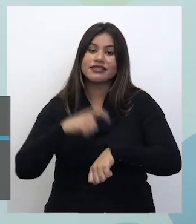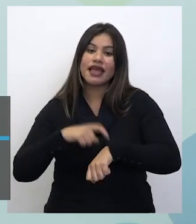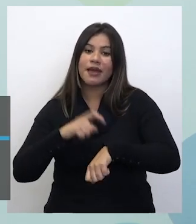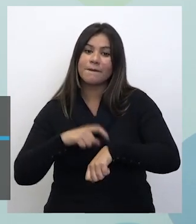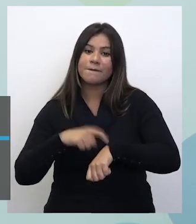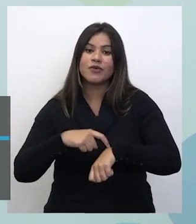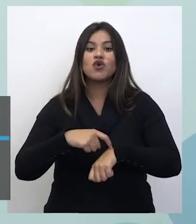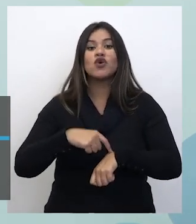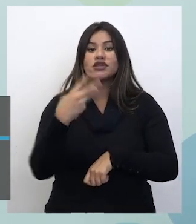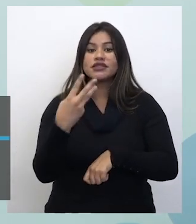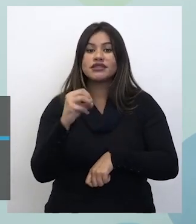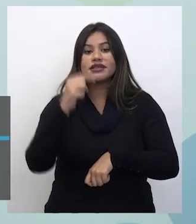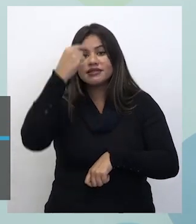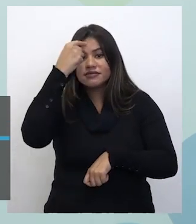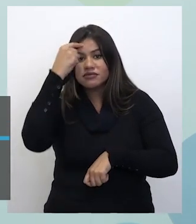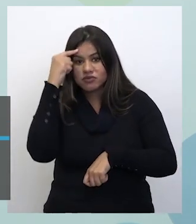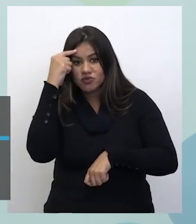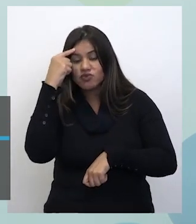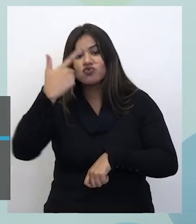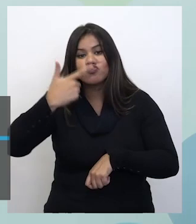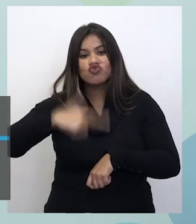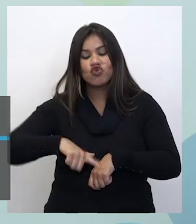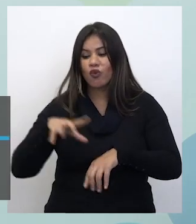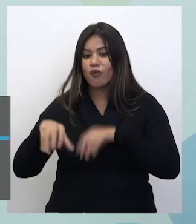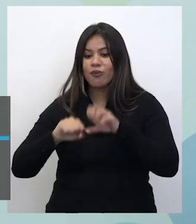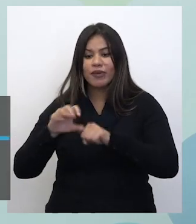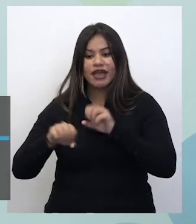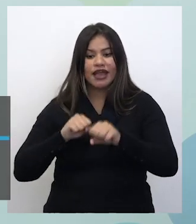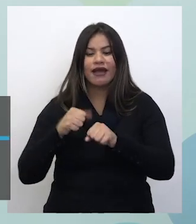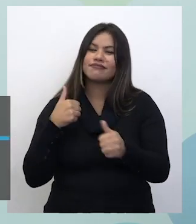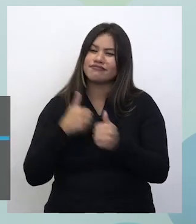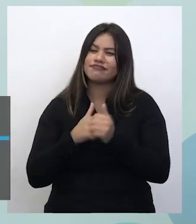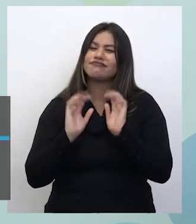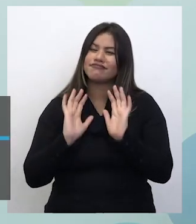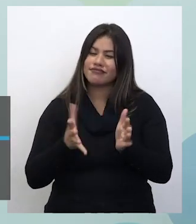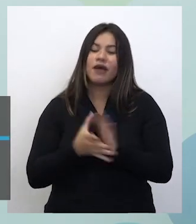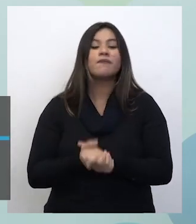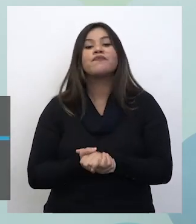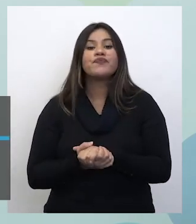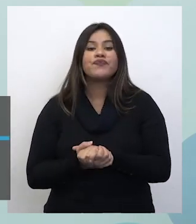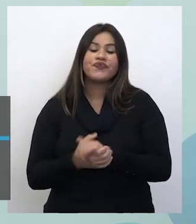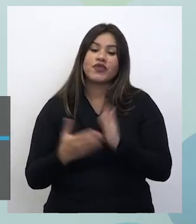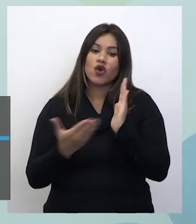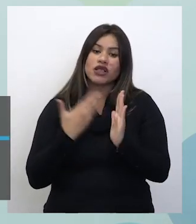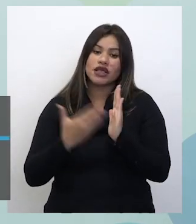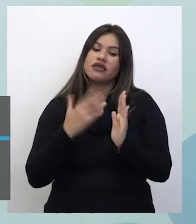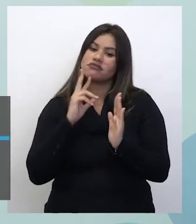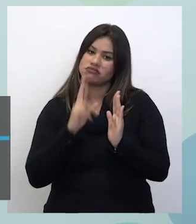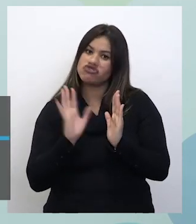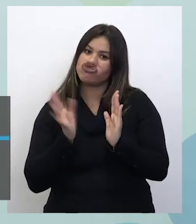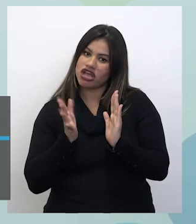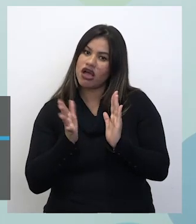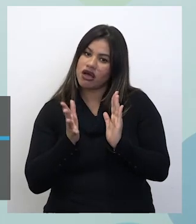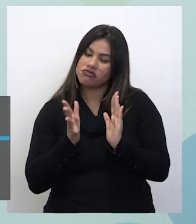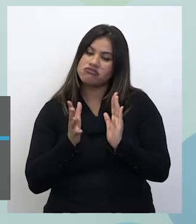vocês de novo, para a gente pegar mais um material, que eu tenho certeza que já está aí pertinho de vocês. Então, o caderno de respostas já está junto, porque a gente